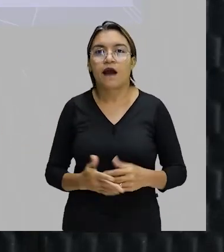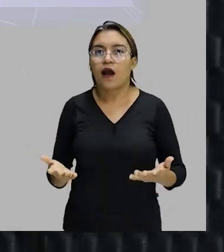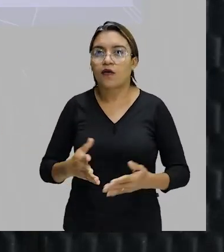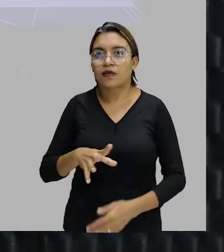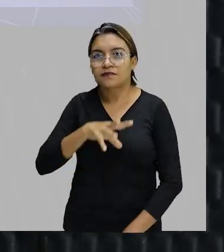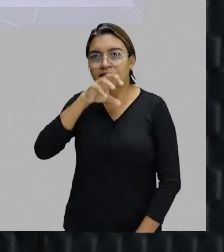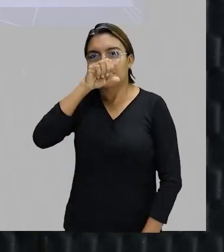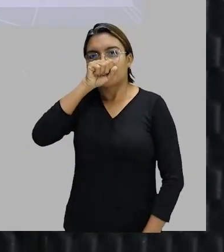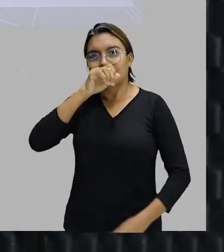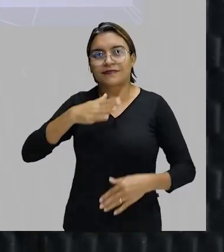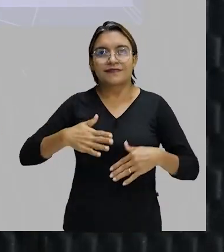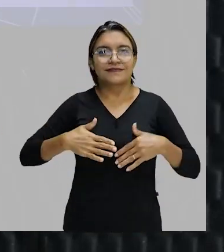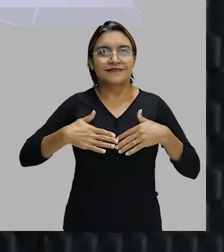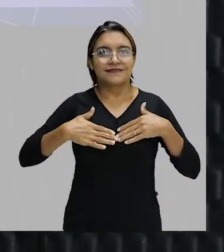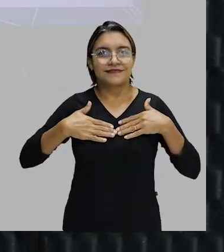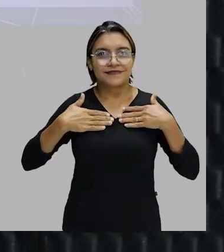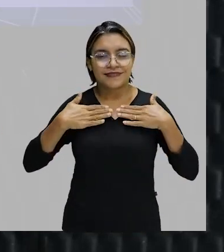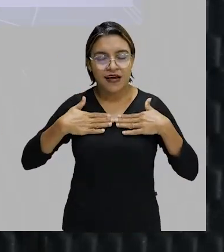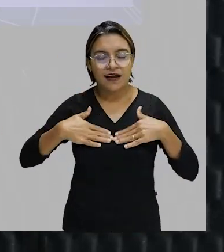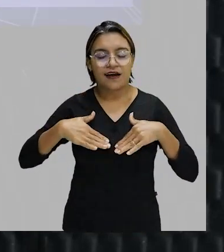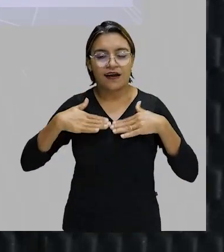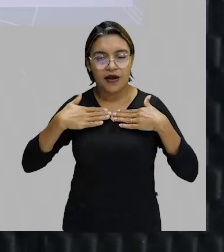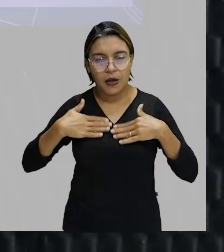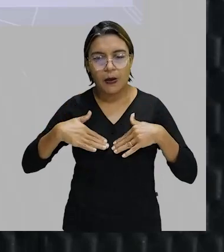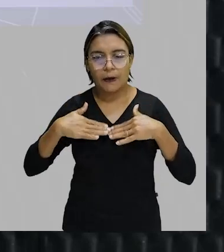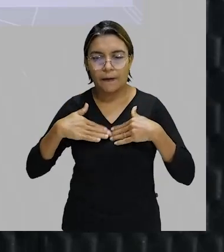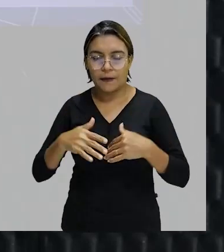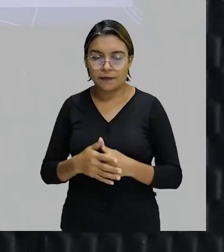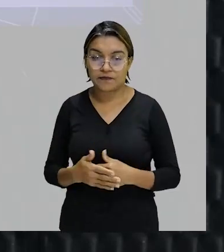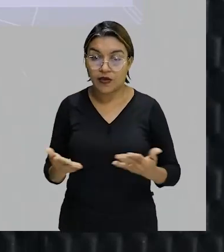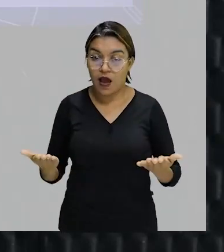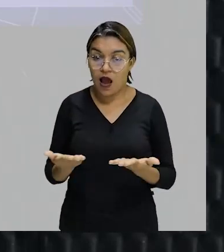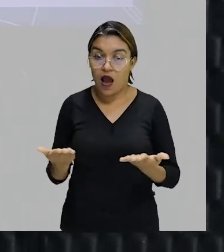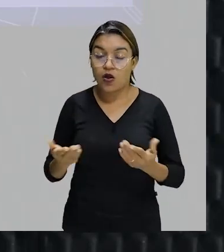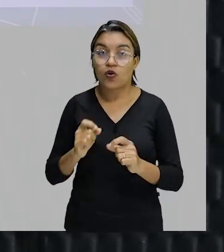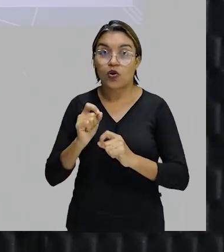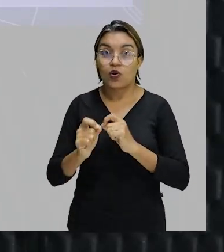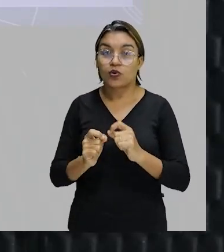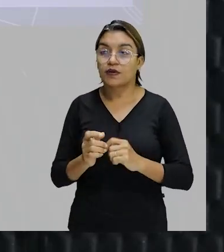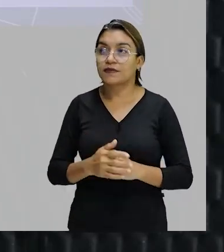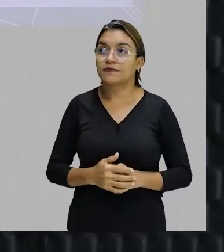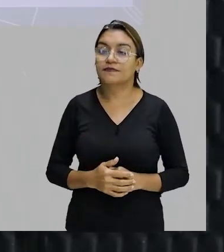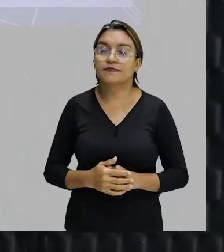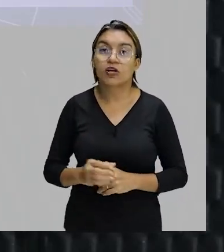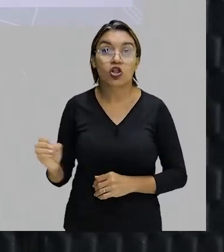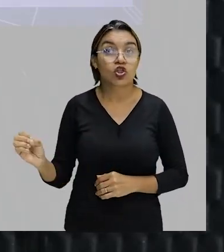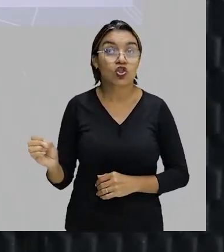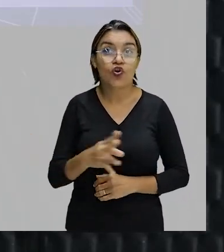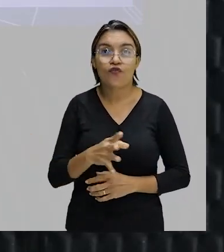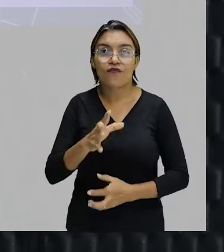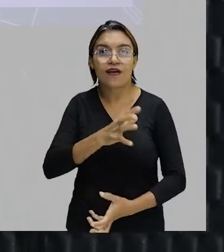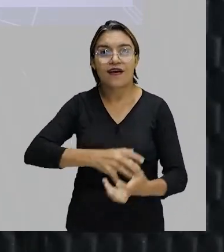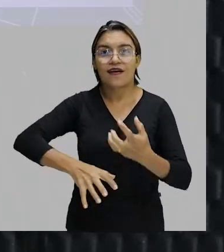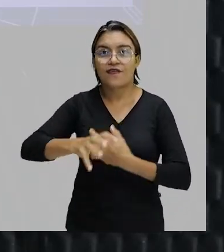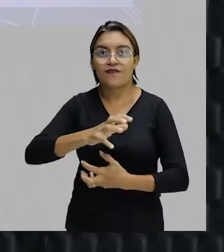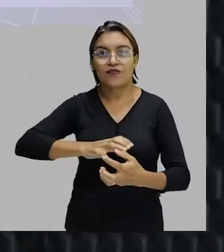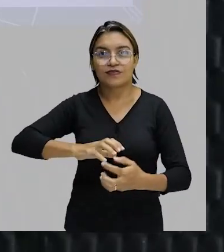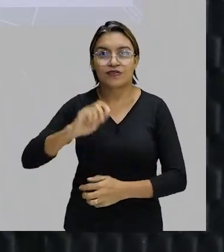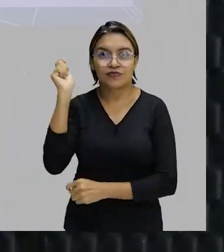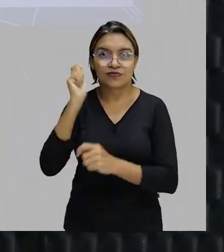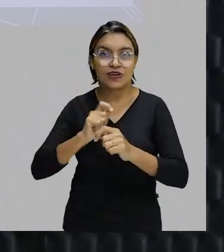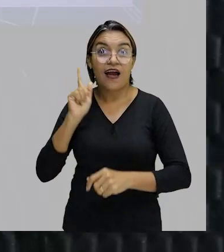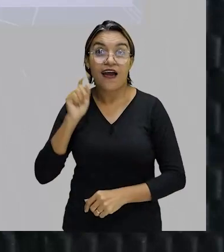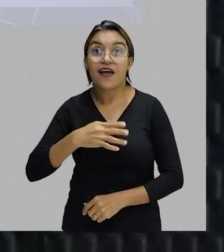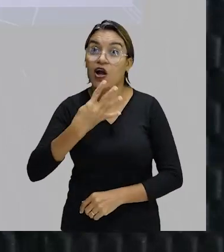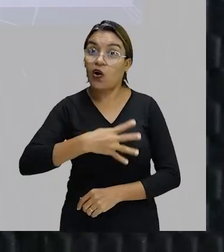ó. E vamos falar da atual, a novíssima revolução industrial, a chamada quarta